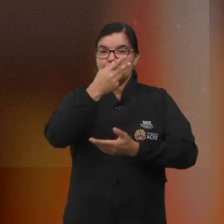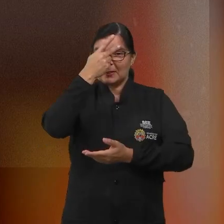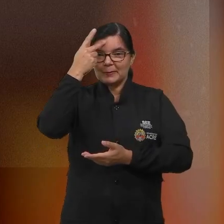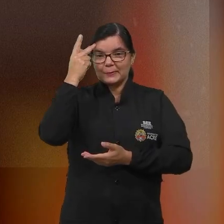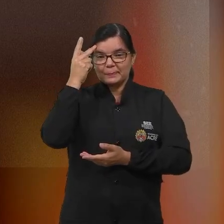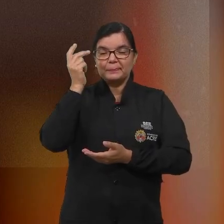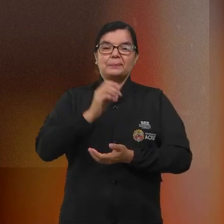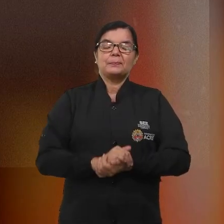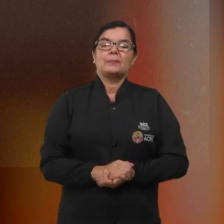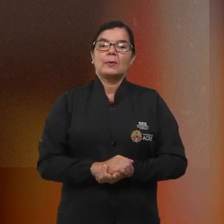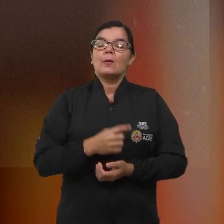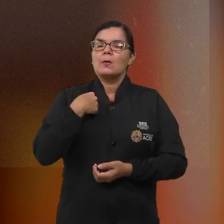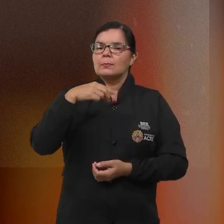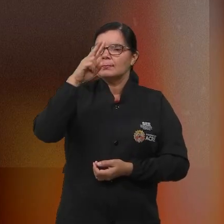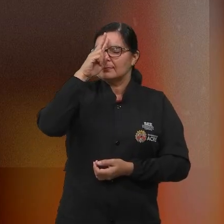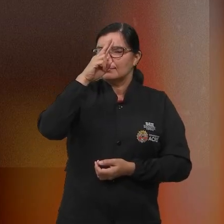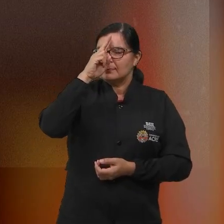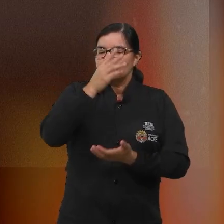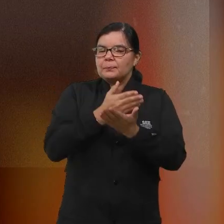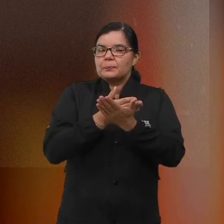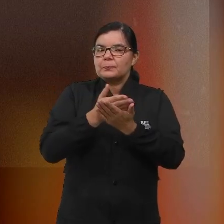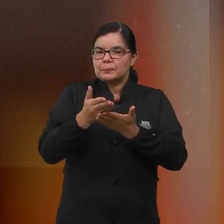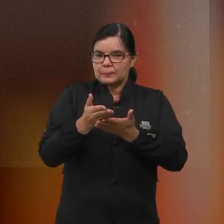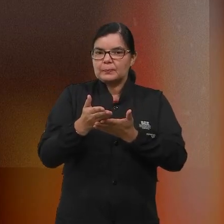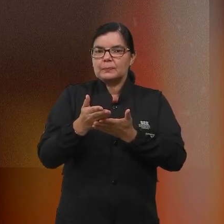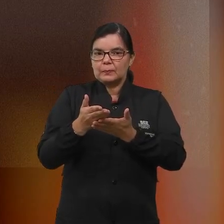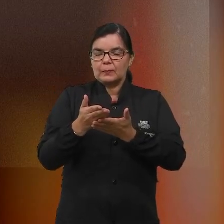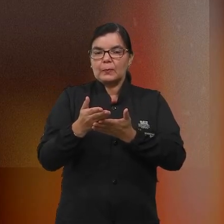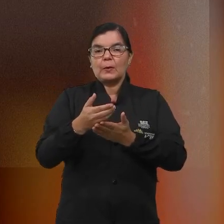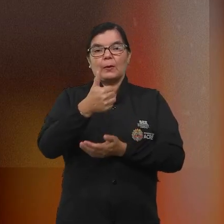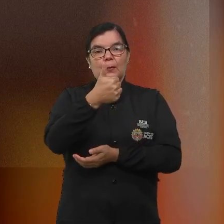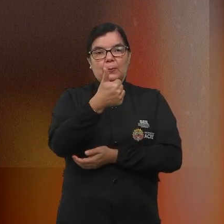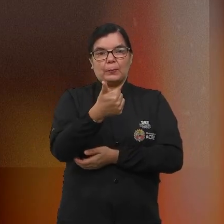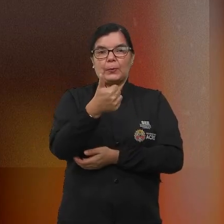público. E essa história, ela começou em